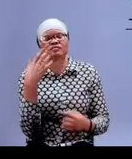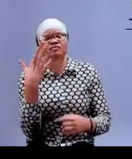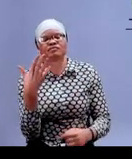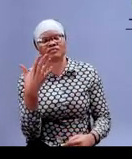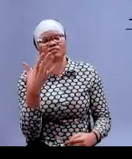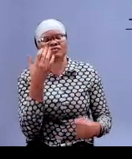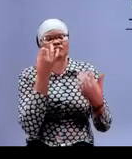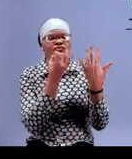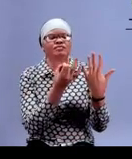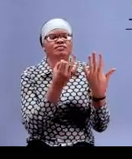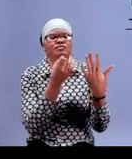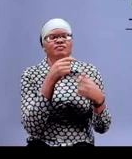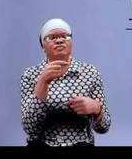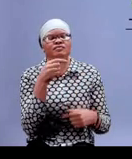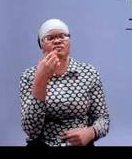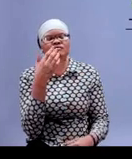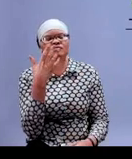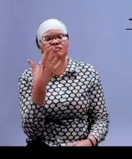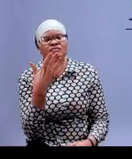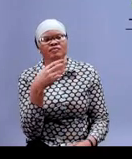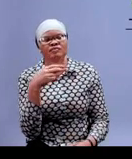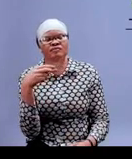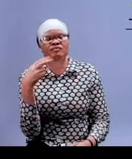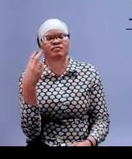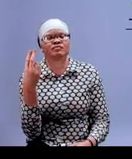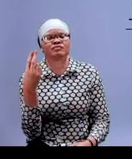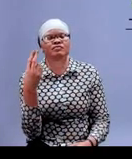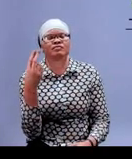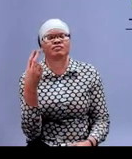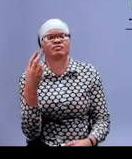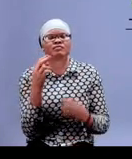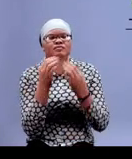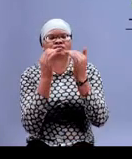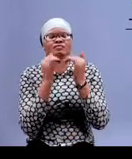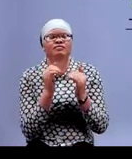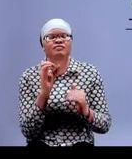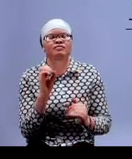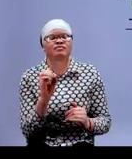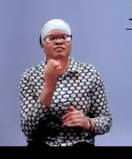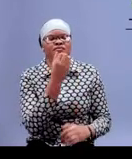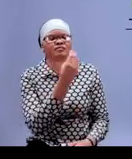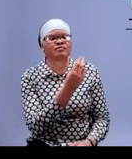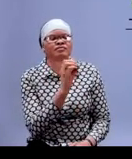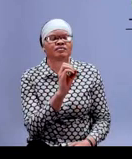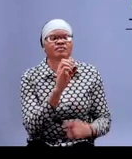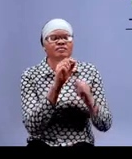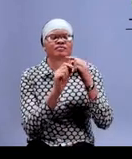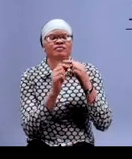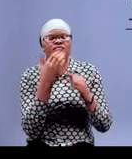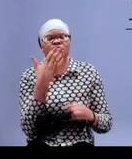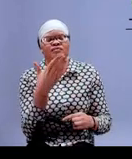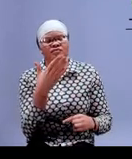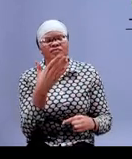5 7 - 5 = 2 baixa o 0 20 a divir por 5 =